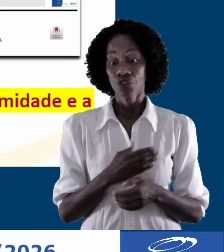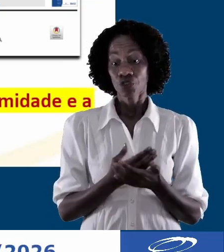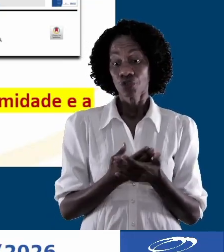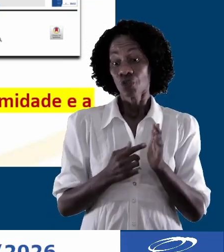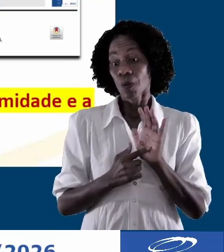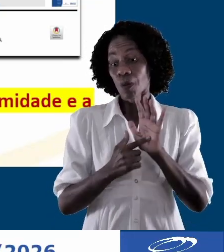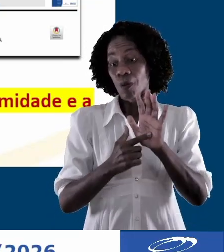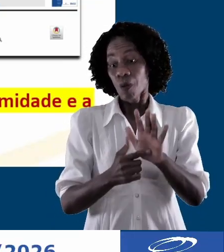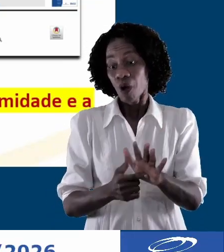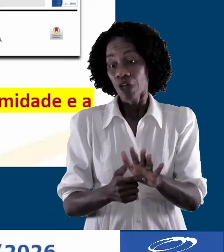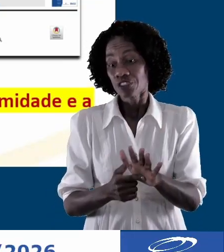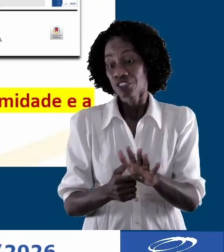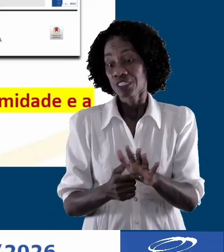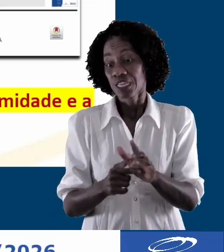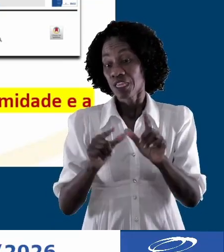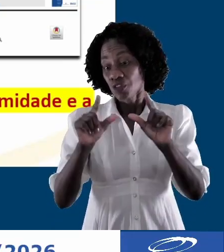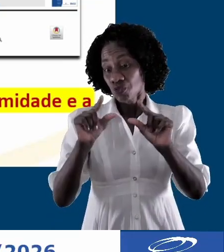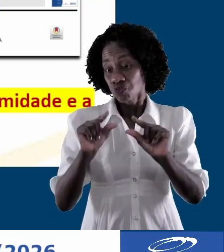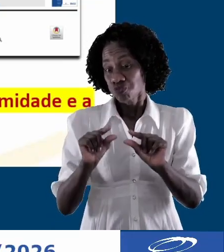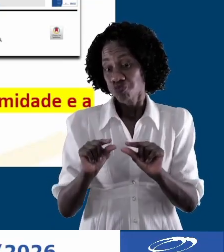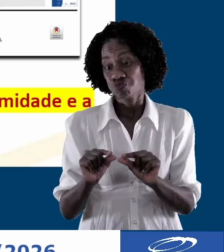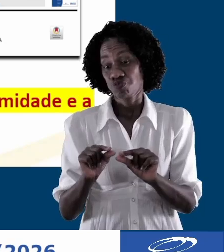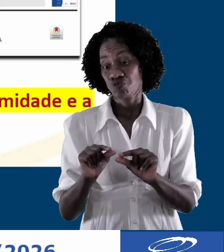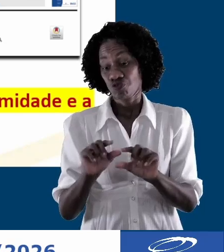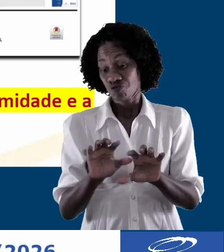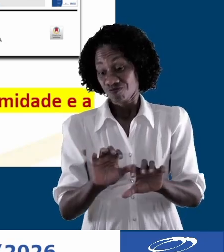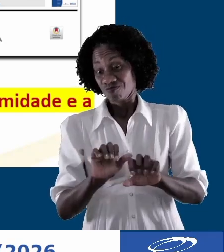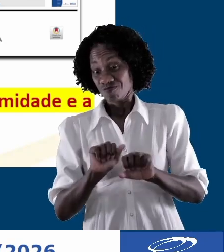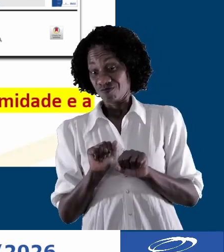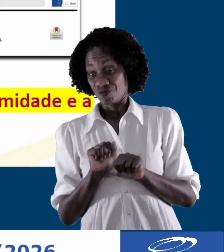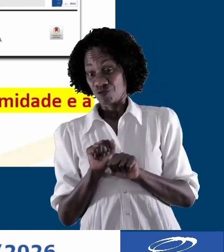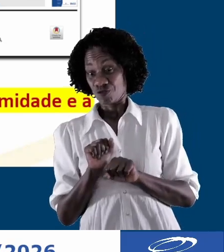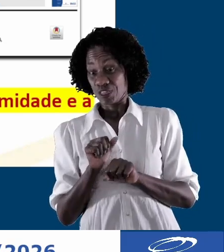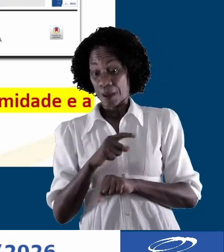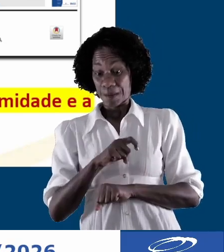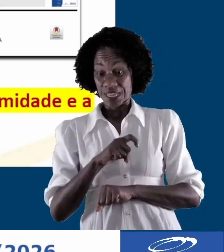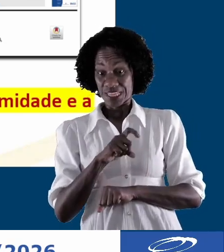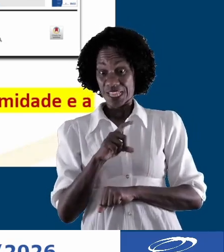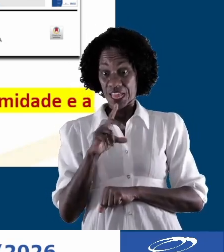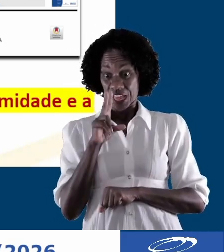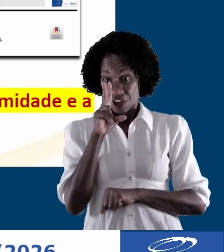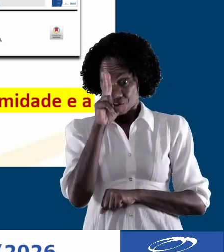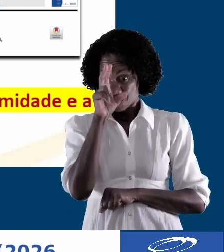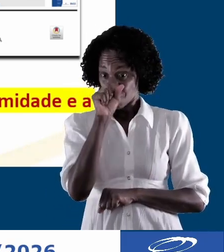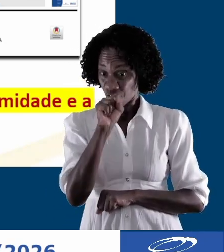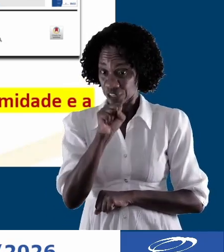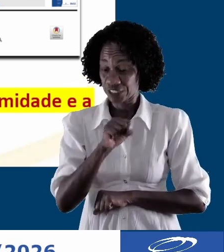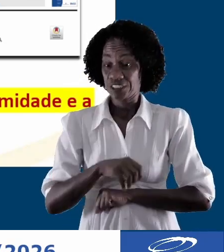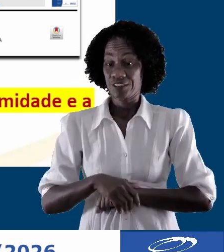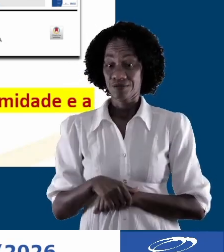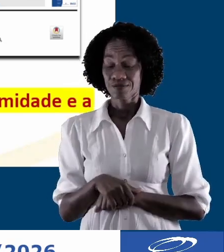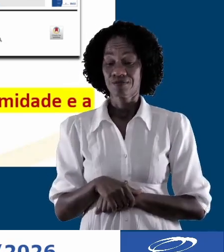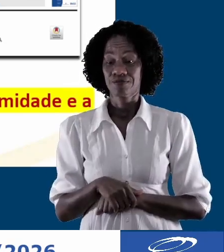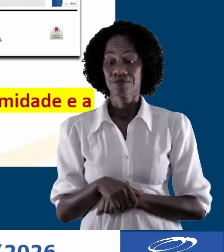formar biofilme é menor. Existem trabalhos mais recentes confirmando isso. Adicionalmente, como o Nelson falou, a estabilidade da